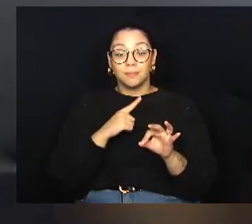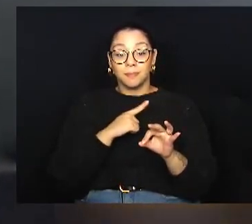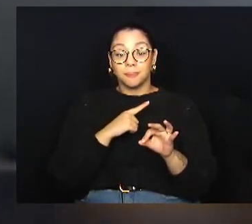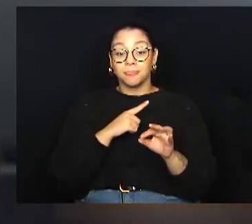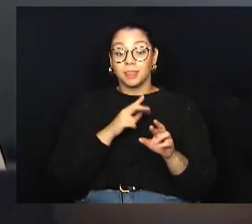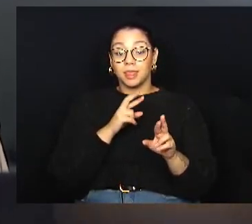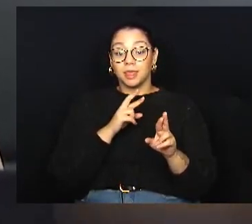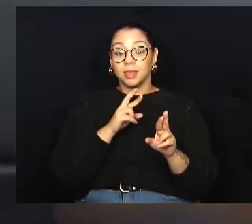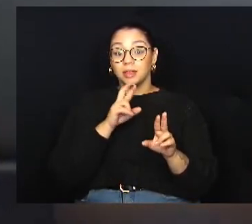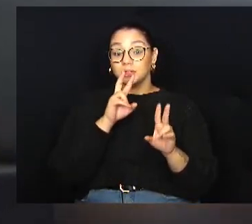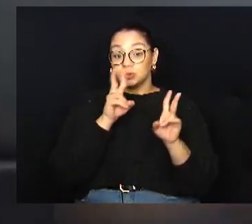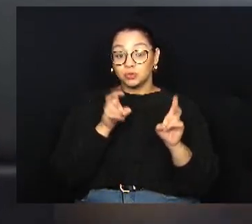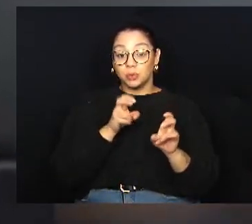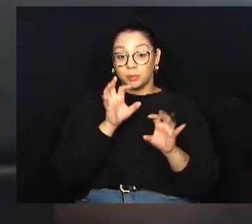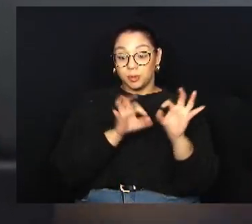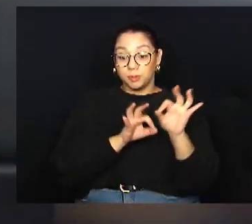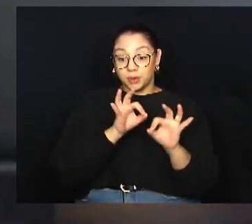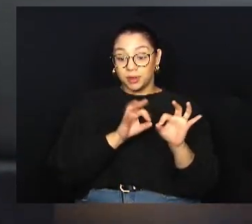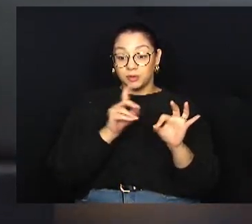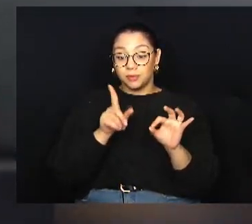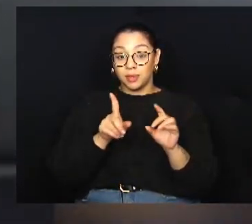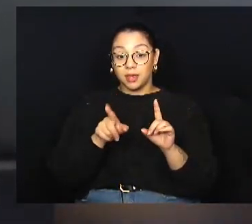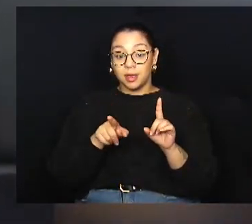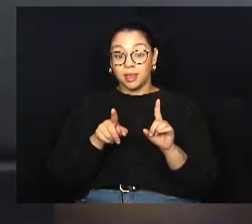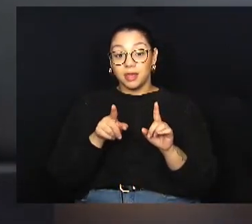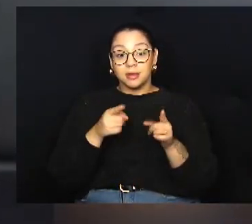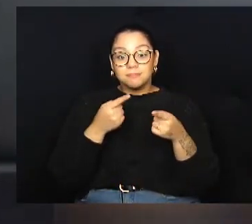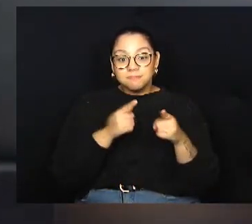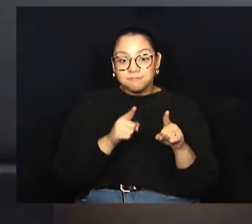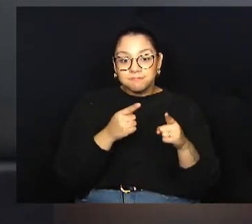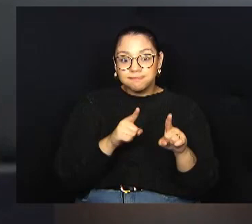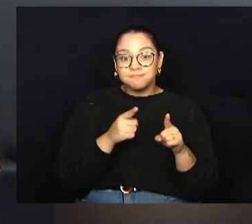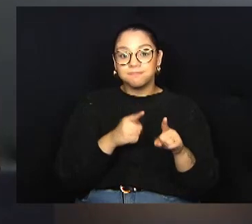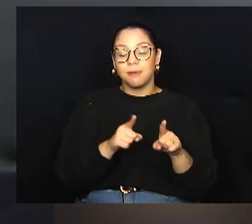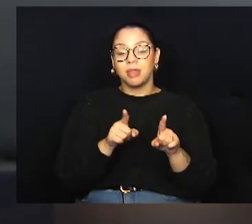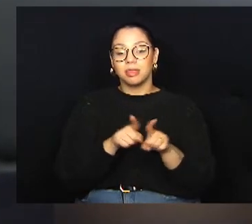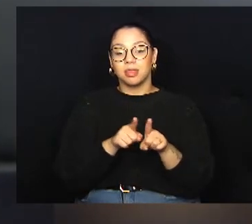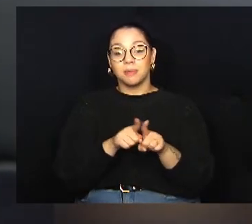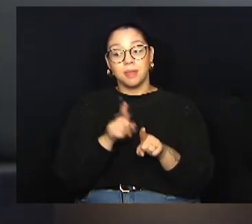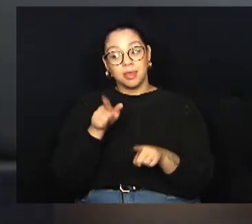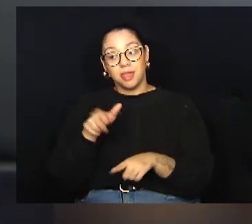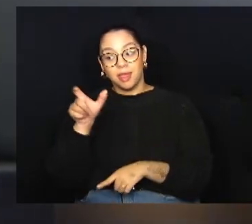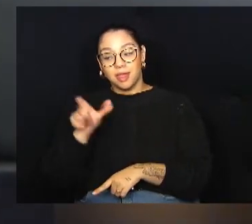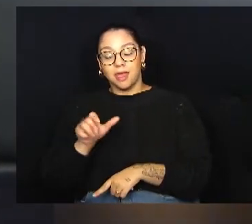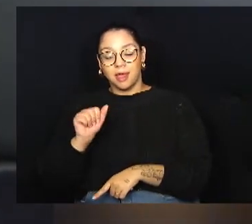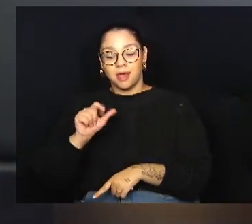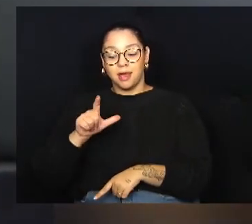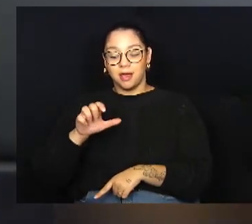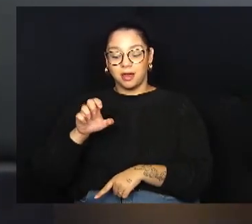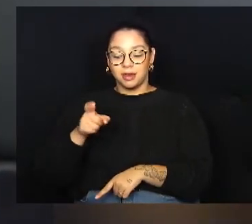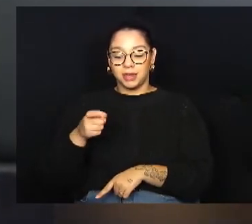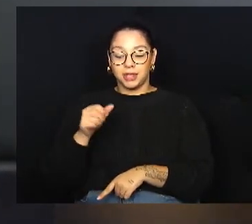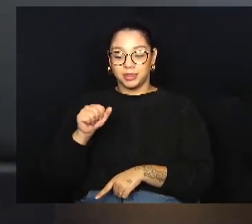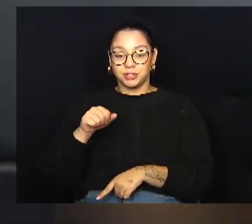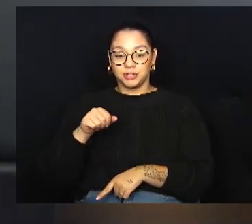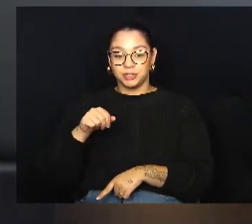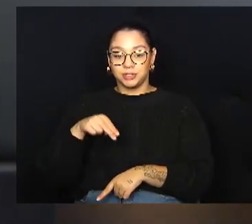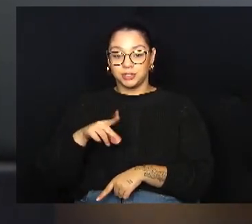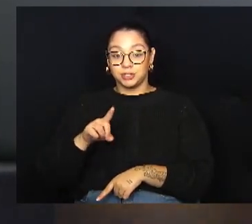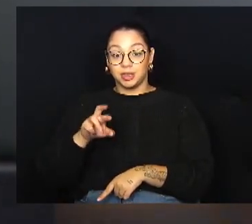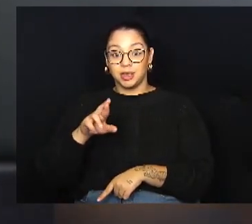eu até diria mais, assim, provocaria mais do que essa última fala da Alexandra, de que o plano pode